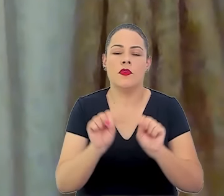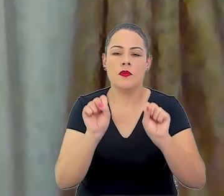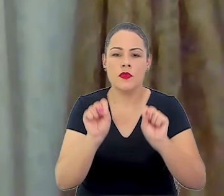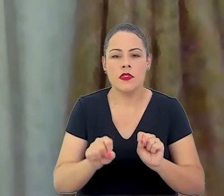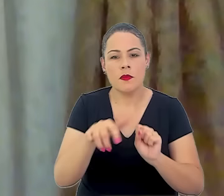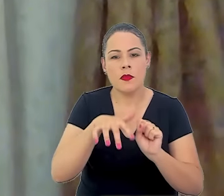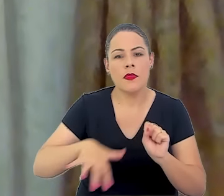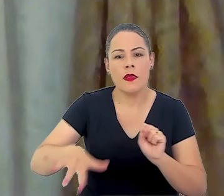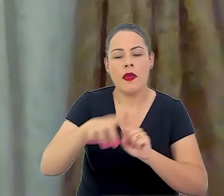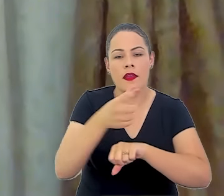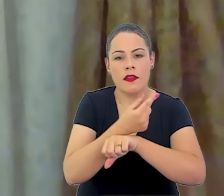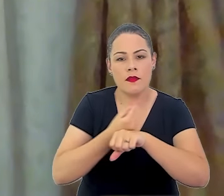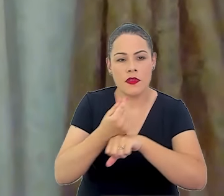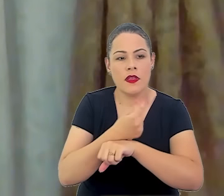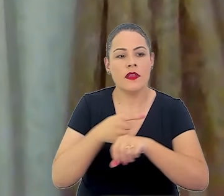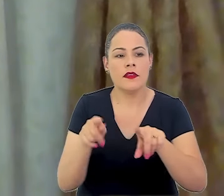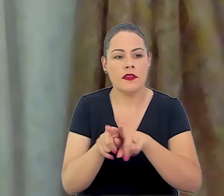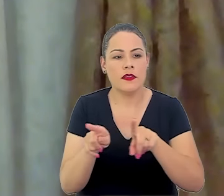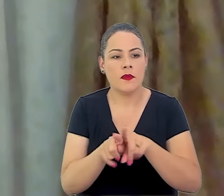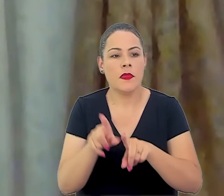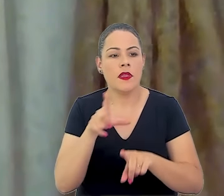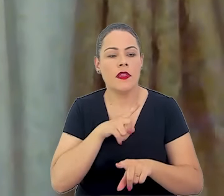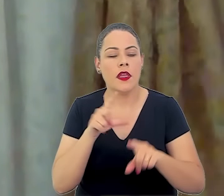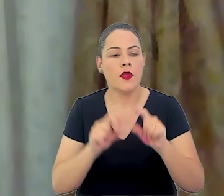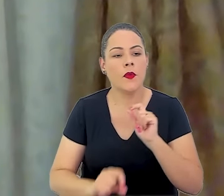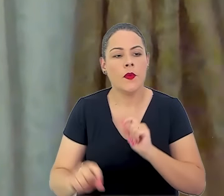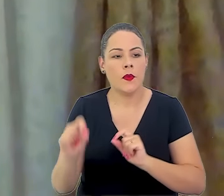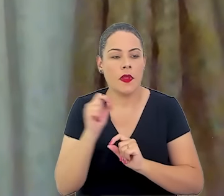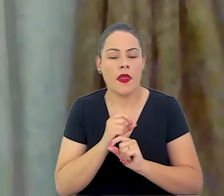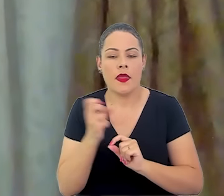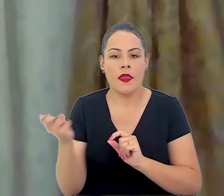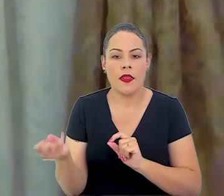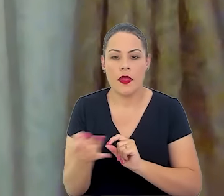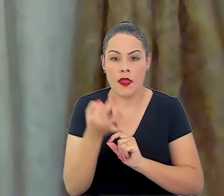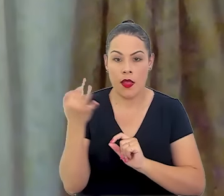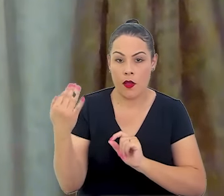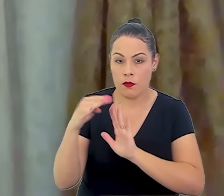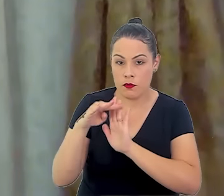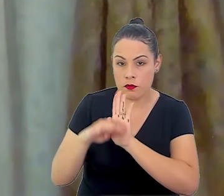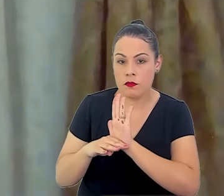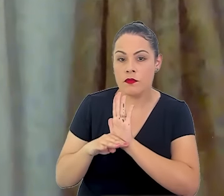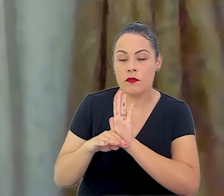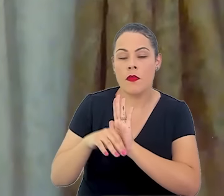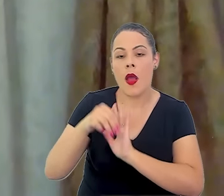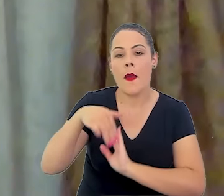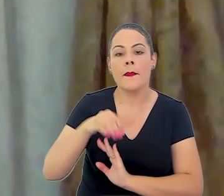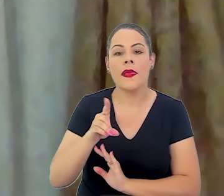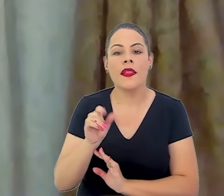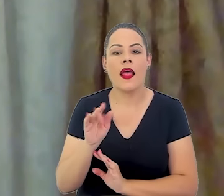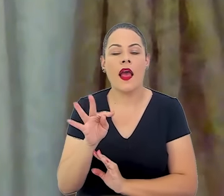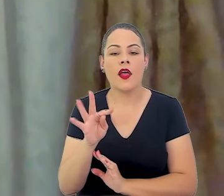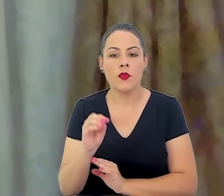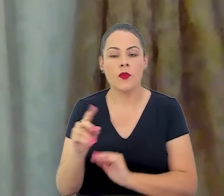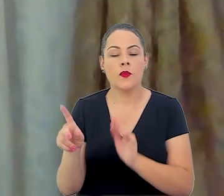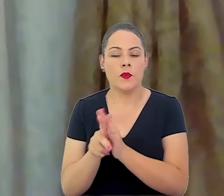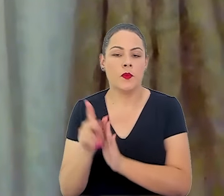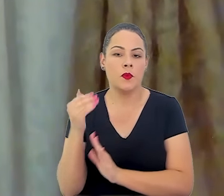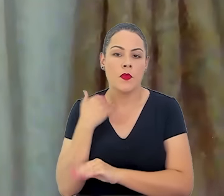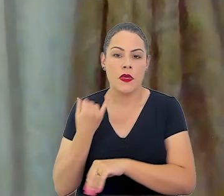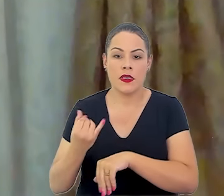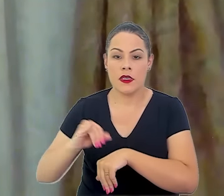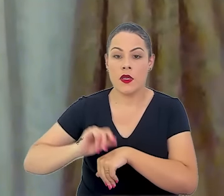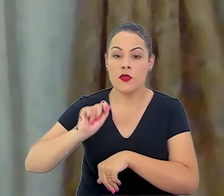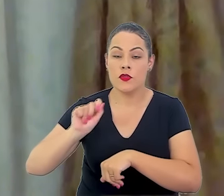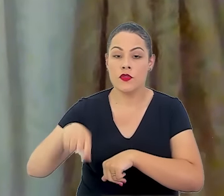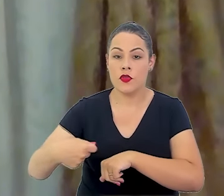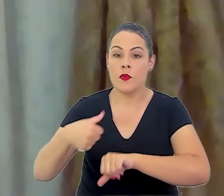sistema financeiro e, inclusive, os mandatos dos bancos centrais. A